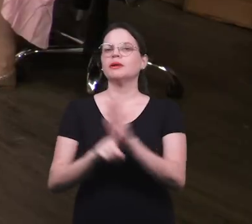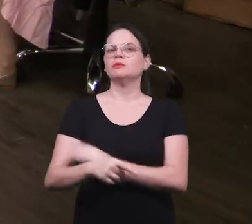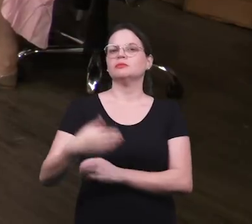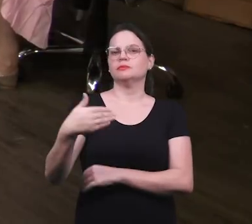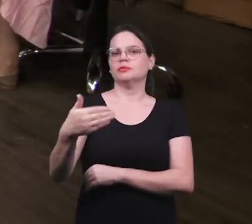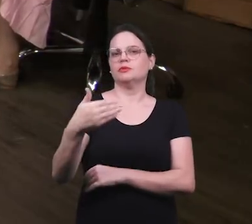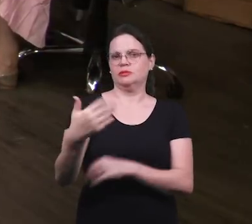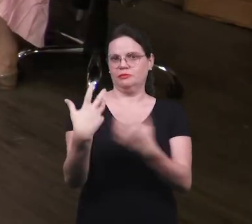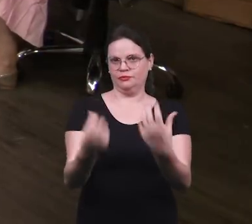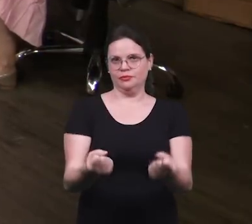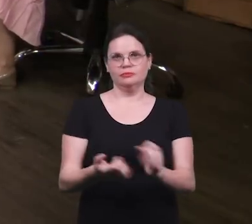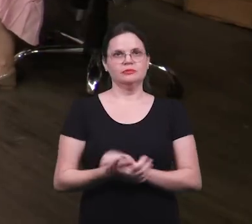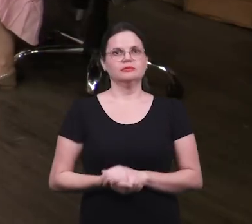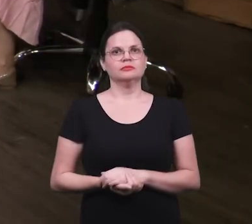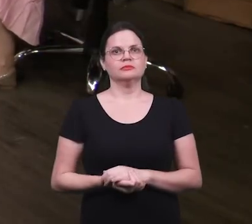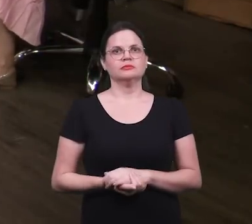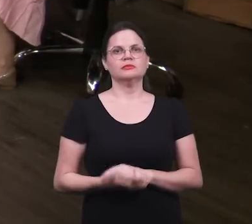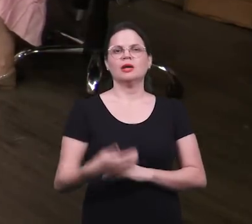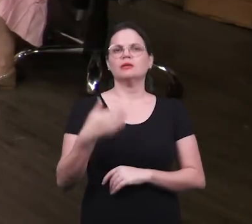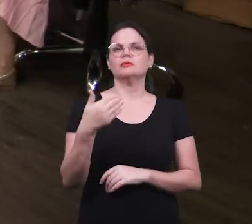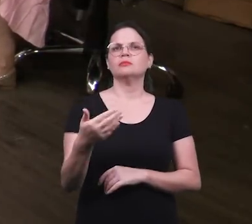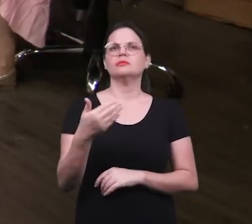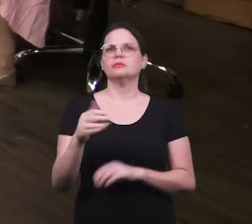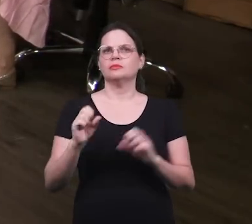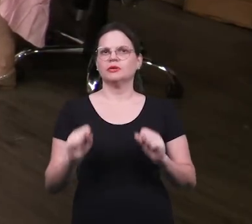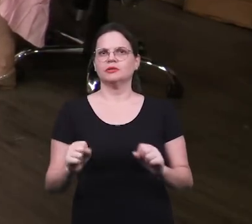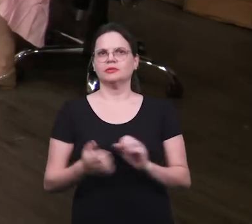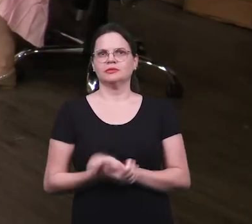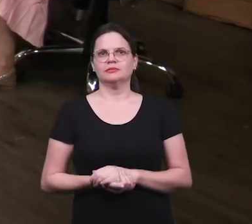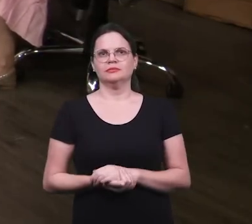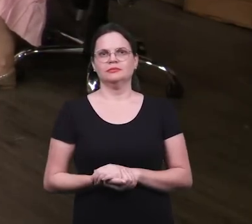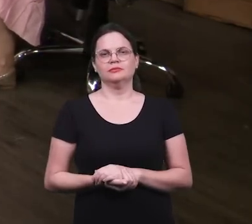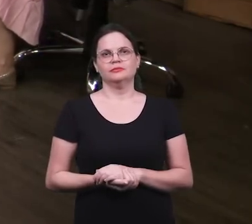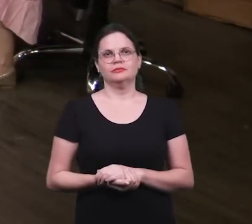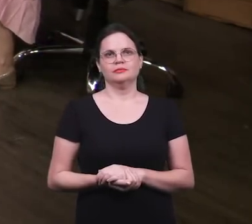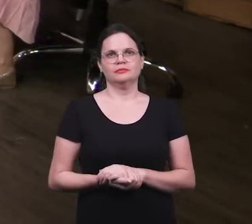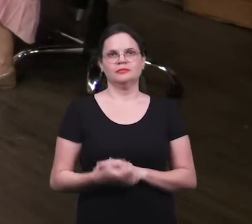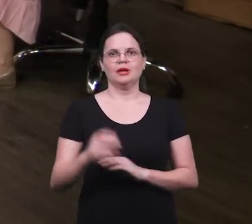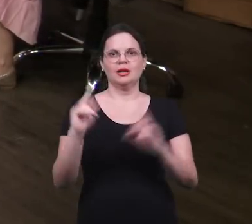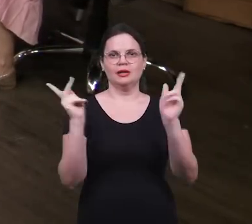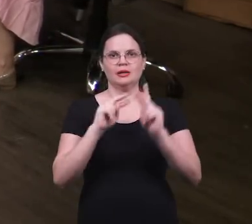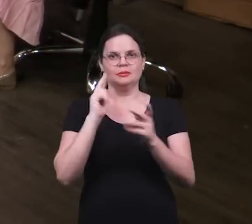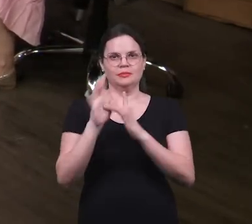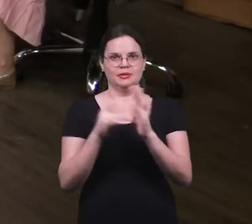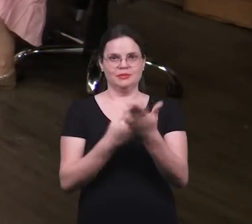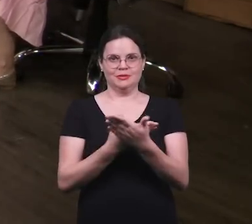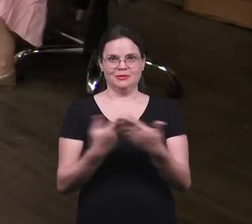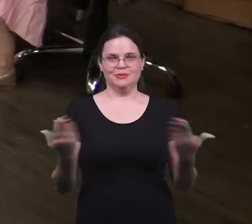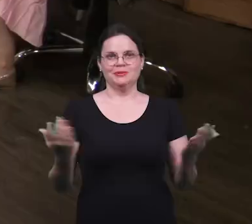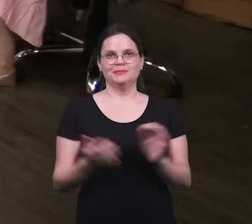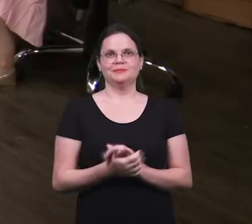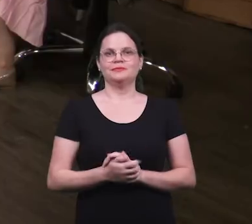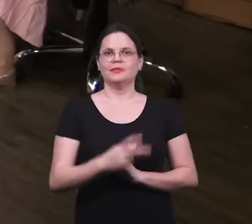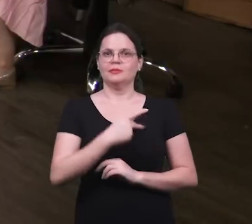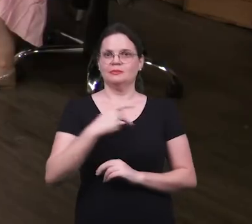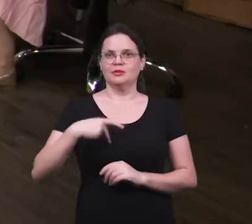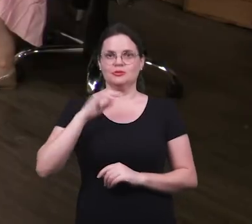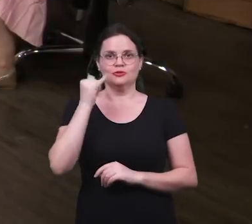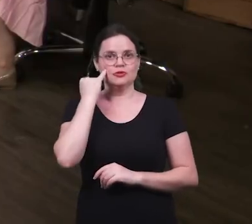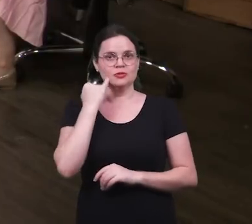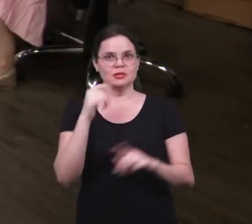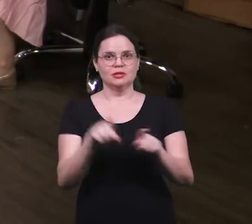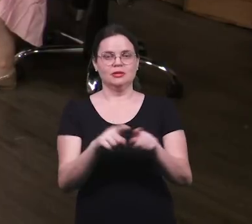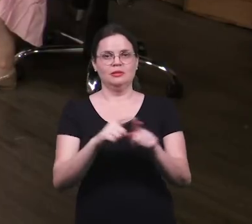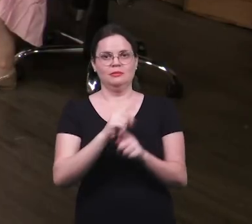estúdio? Sim, pastor, aqui Vamos no lá, estúdio. segue. A próxima jovem pode fazer sua pergunta, Beatriz. Pai do Senhor Jesus a todos, Pai do Senhor Jesus, pastor